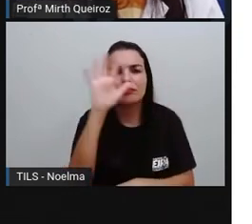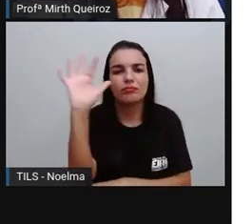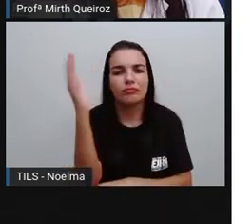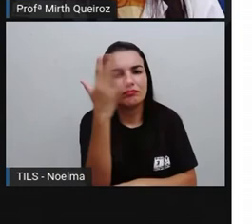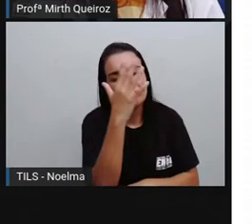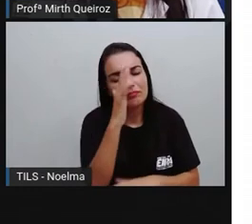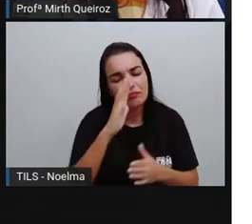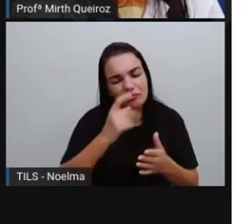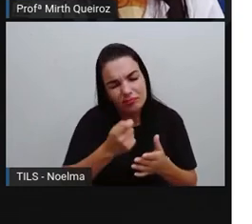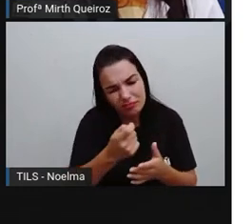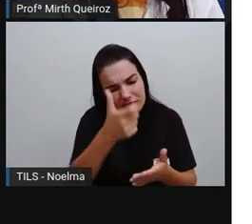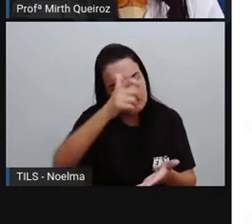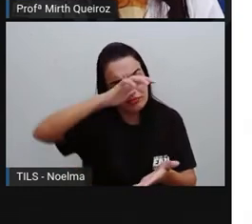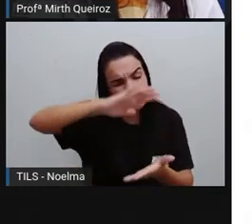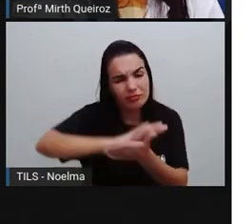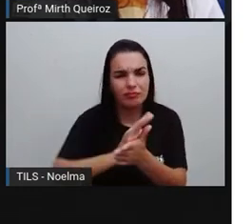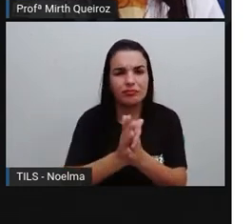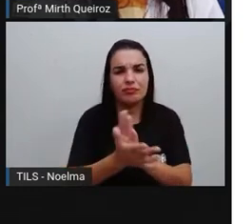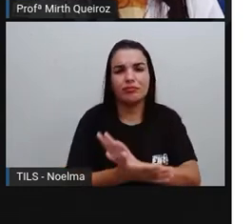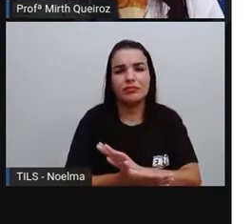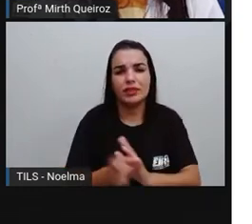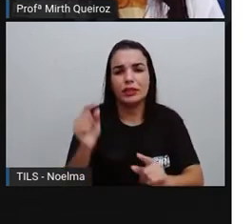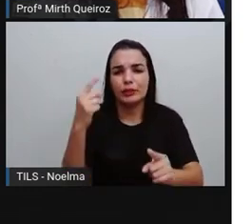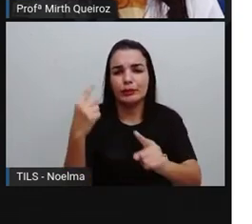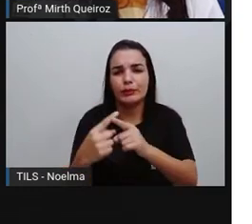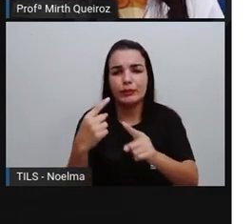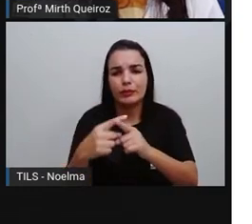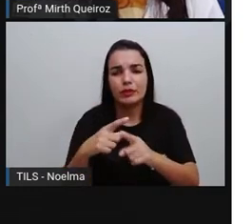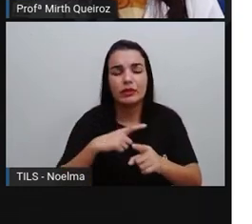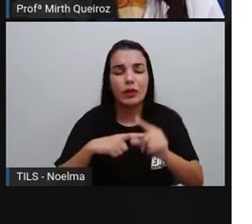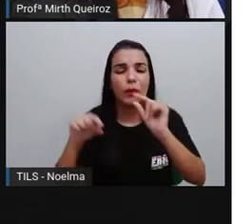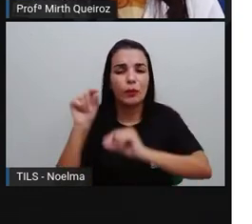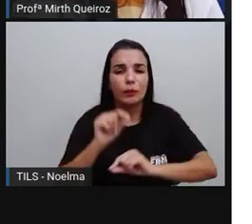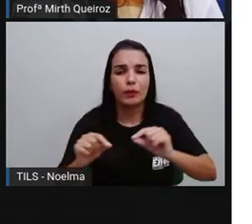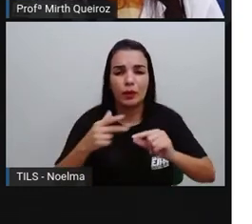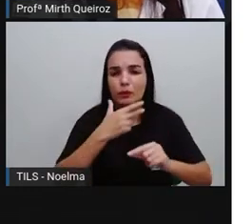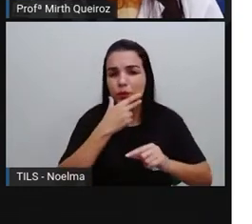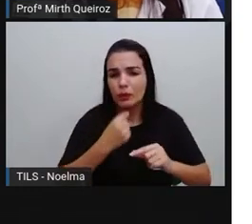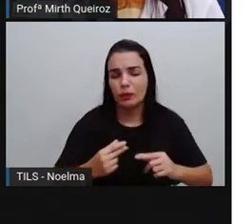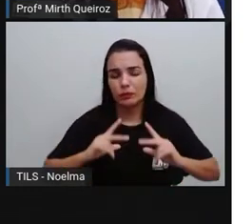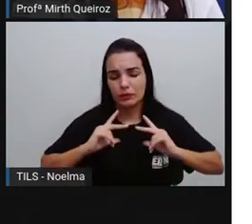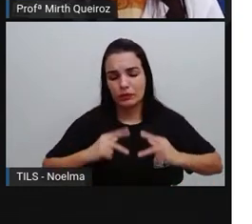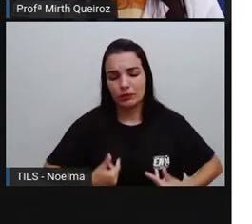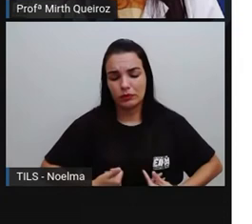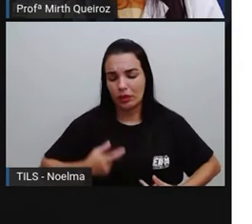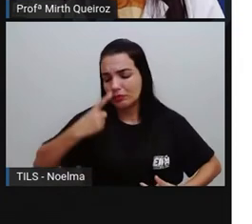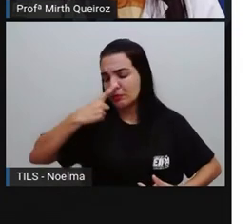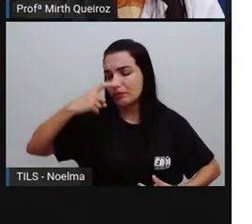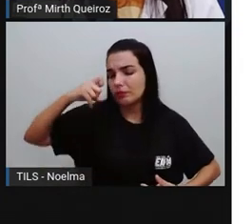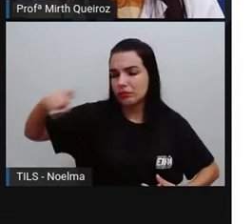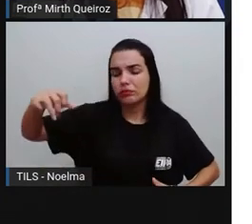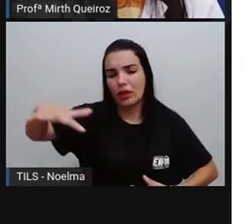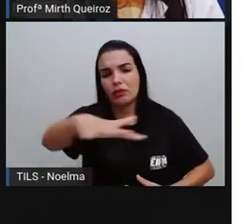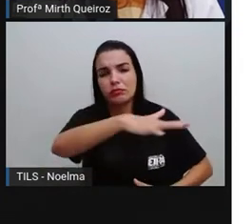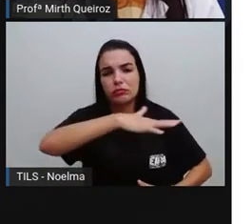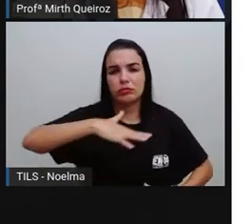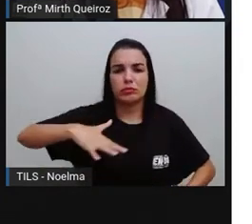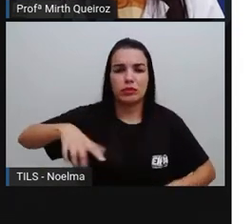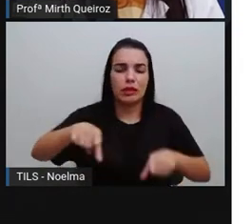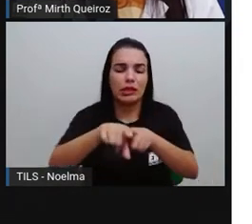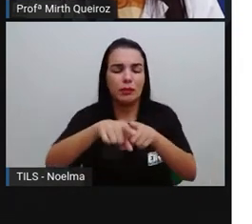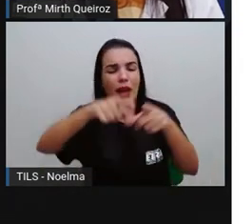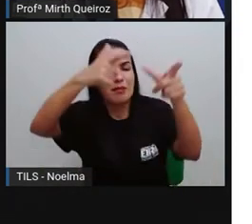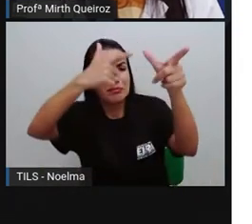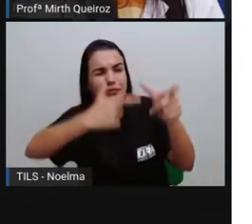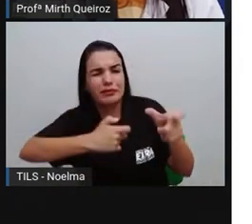extinção. Esse risco está diretamente relacionado com a ação do homem, que polui e destrói o ambiente, além de caçar e